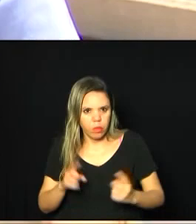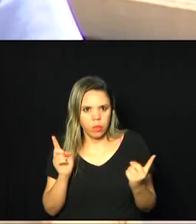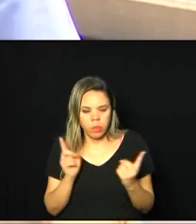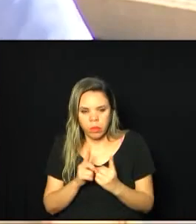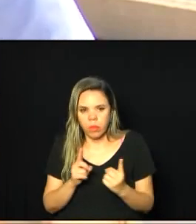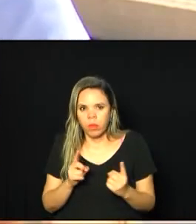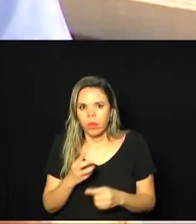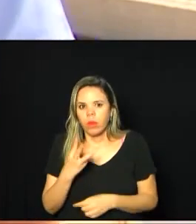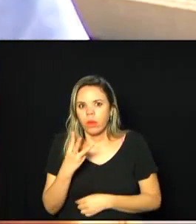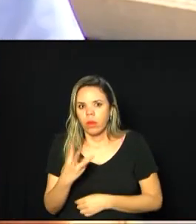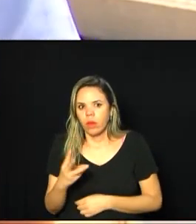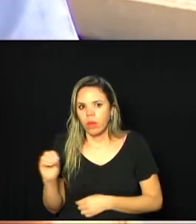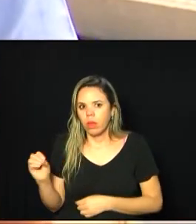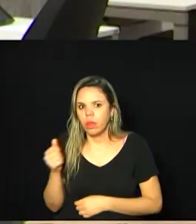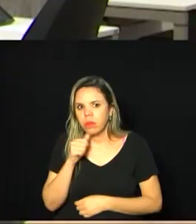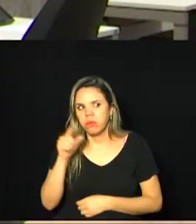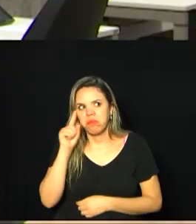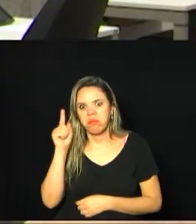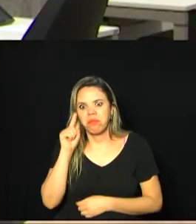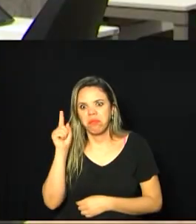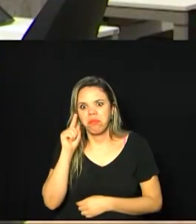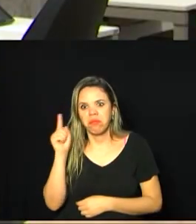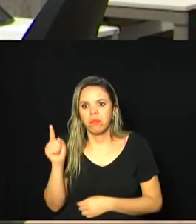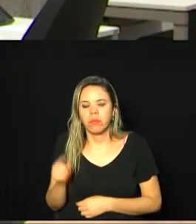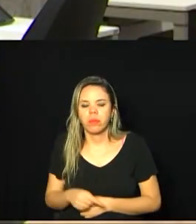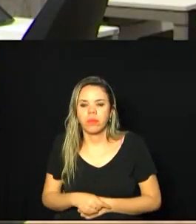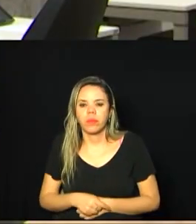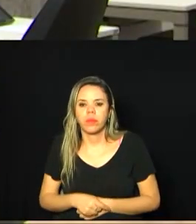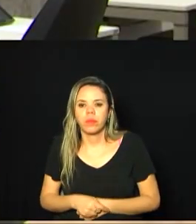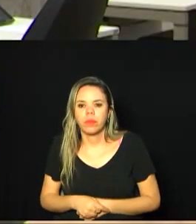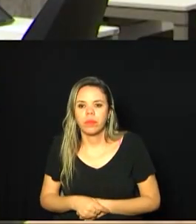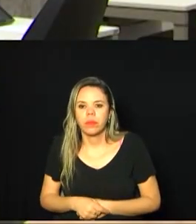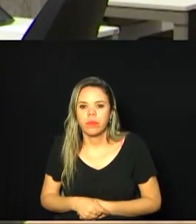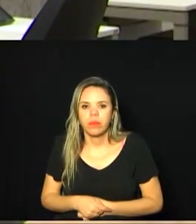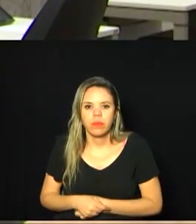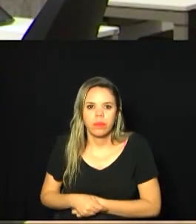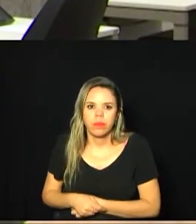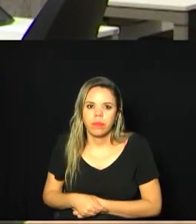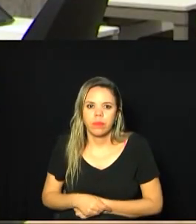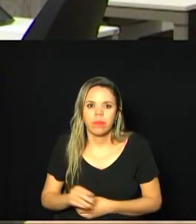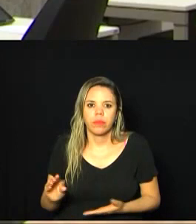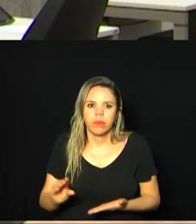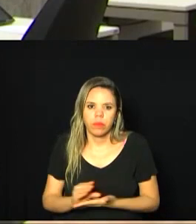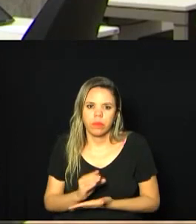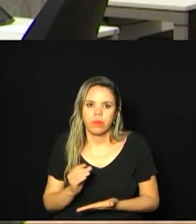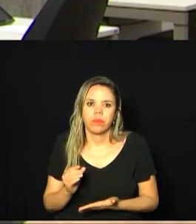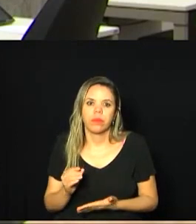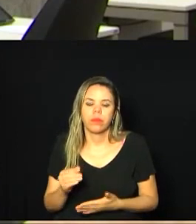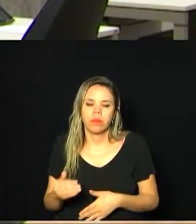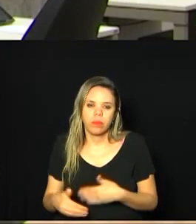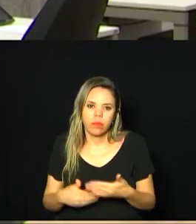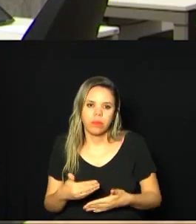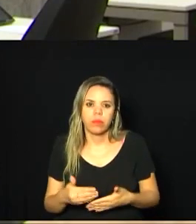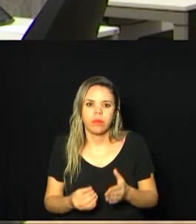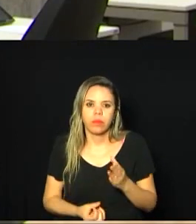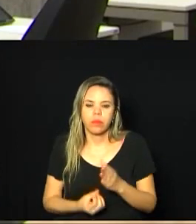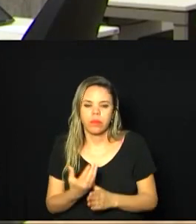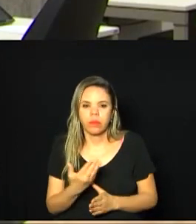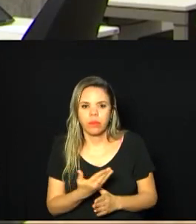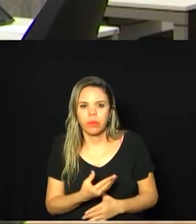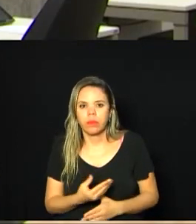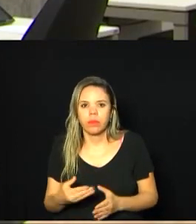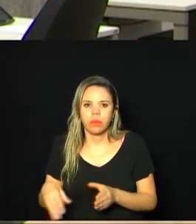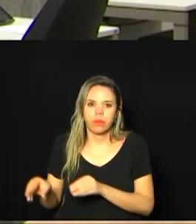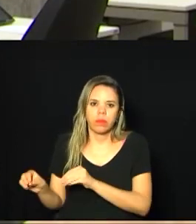atender 300 mulheres por dia. E os recursos provenientes desse processo gerou a